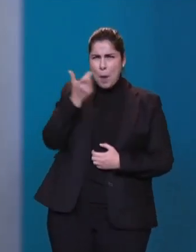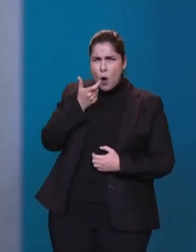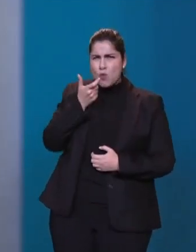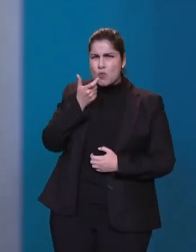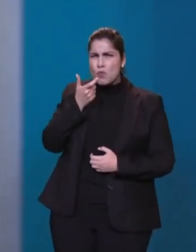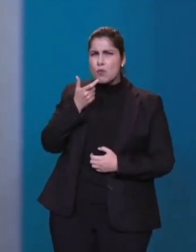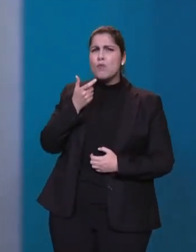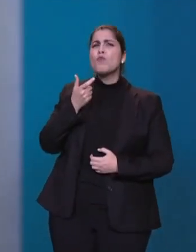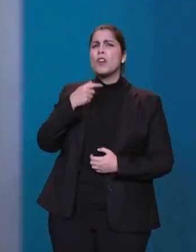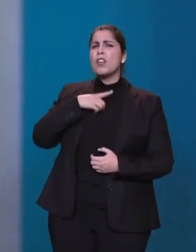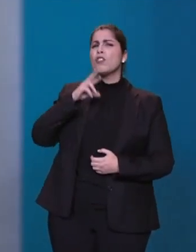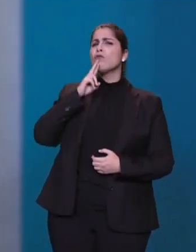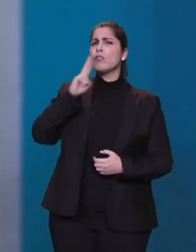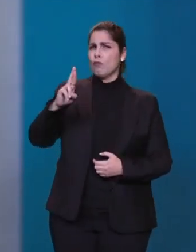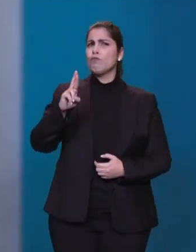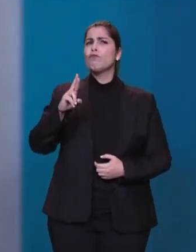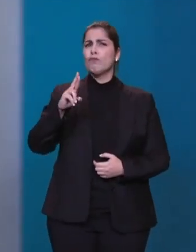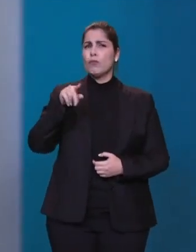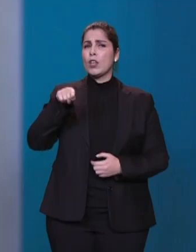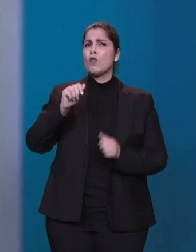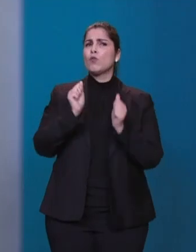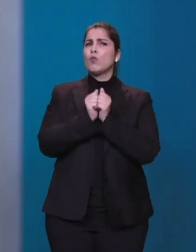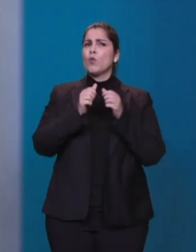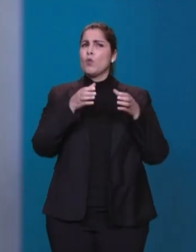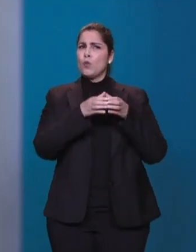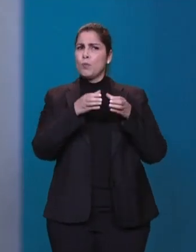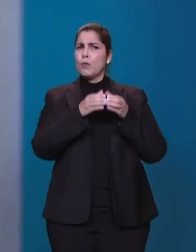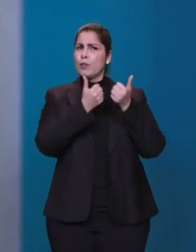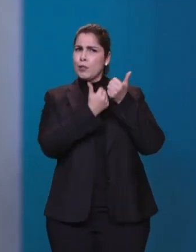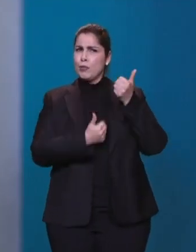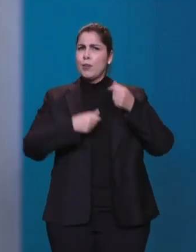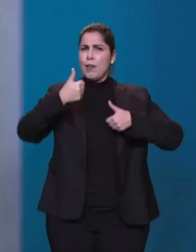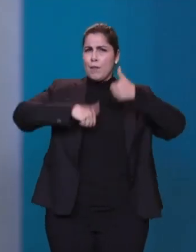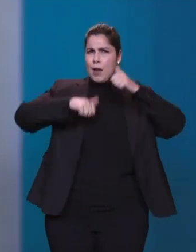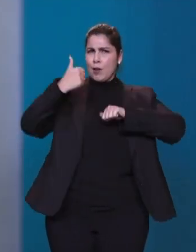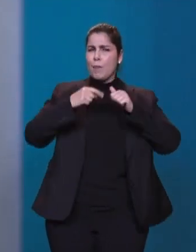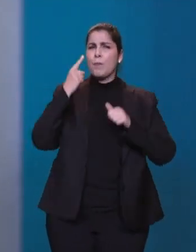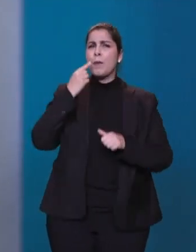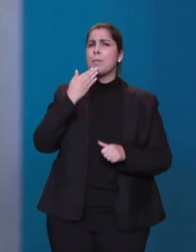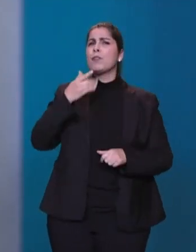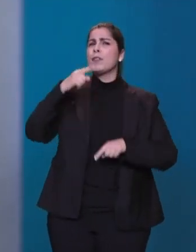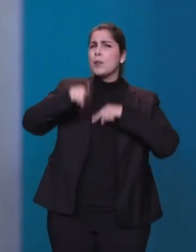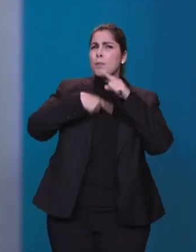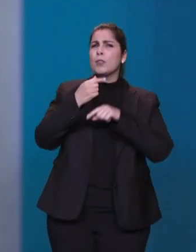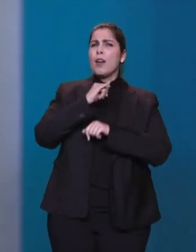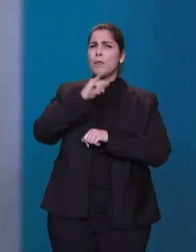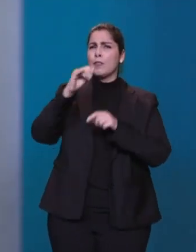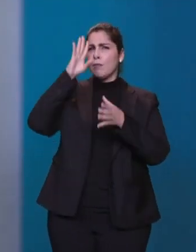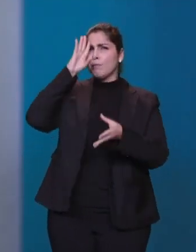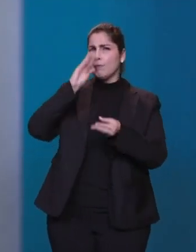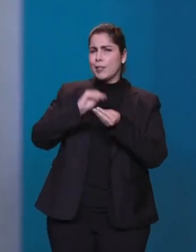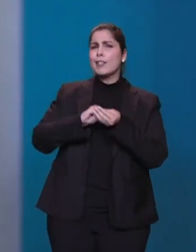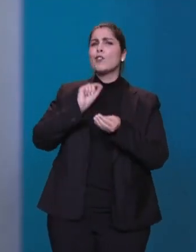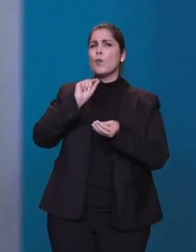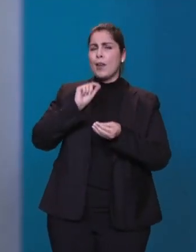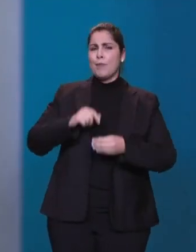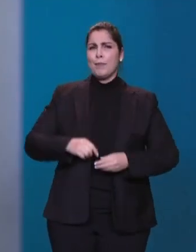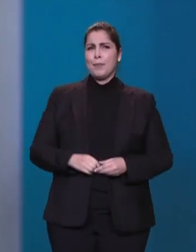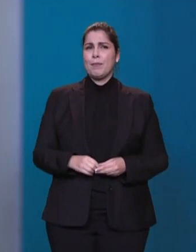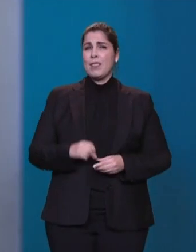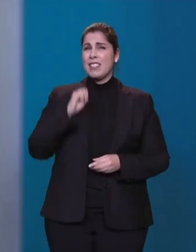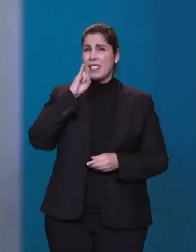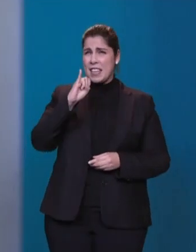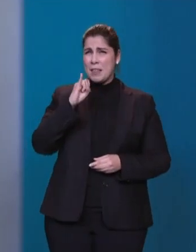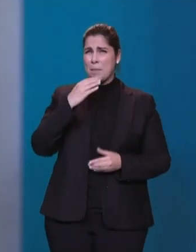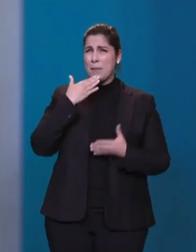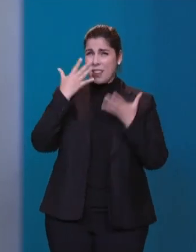resposta. Eu e a produção do debate vamos analisar o pedido e anunciar a decisão assim que possível. Se o pedido for considerado